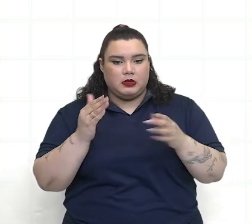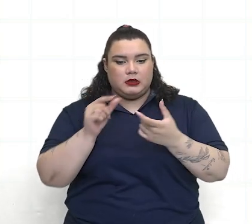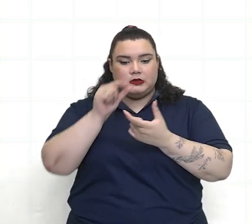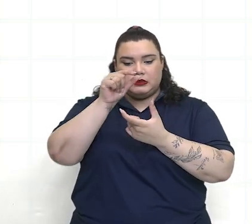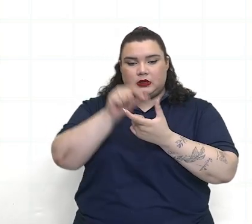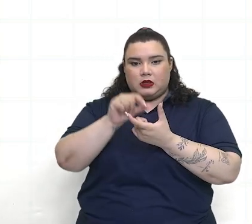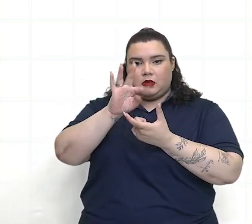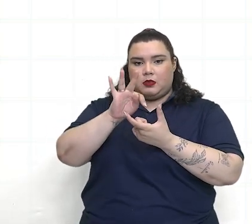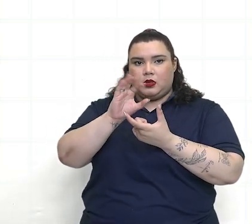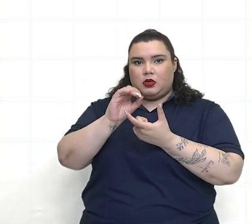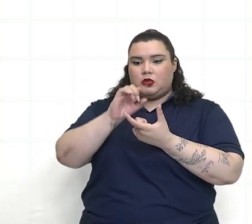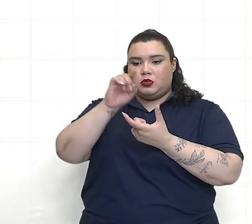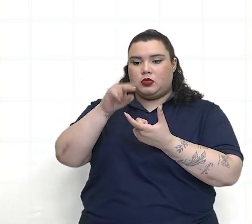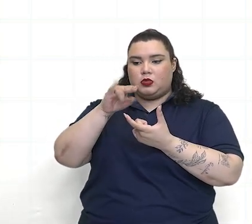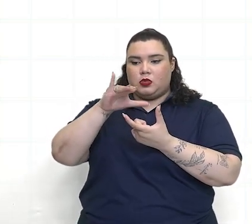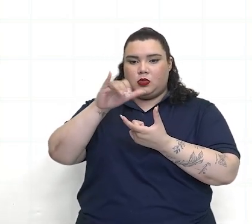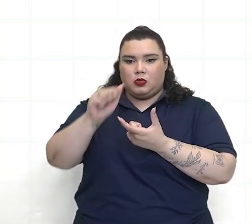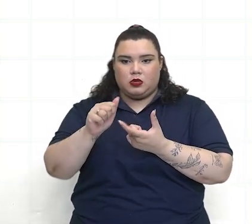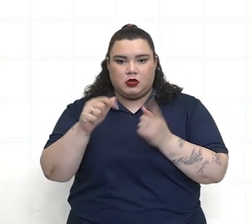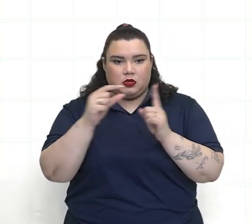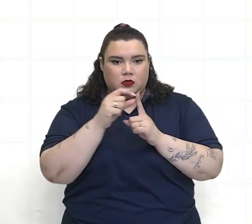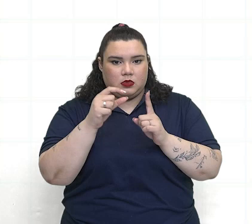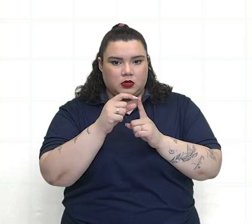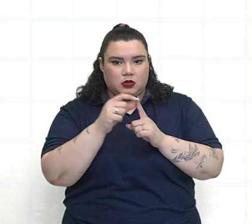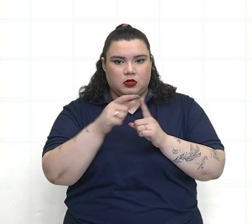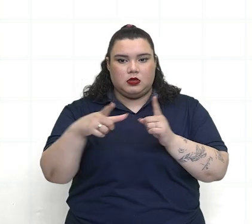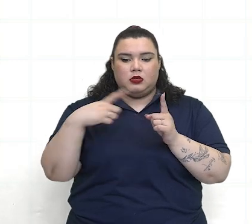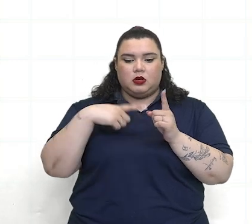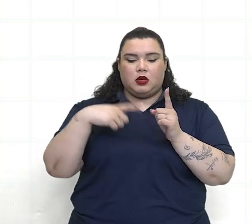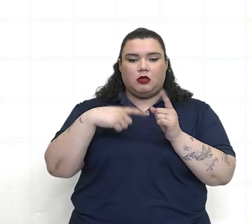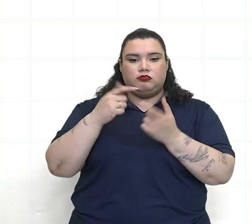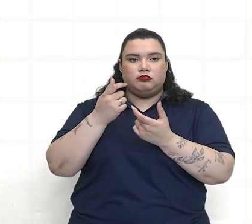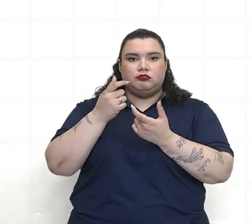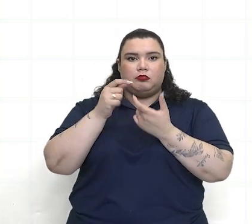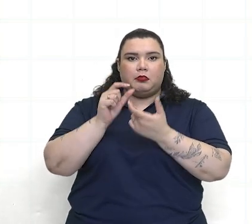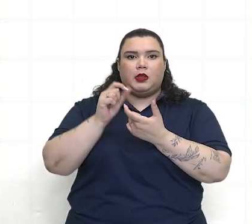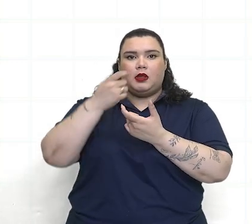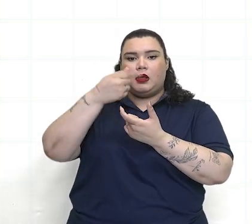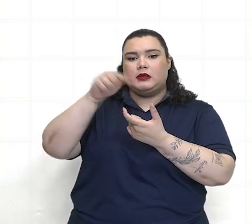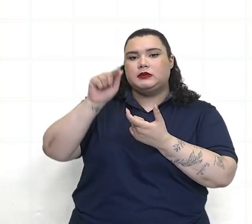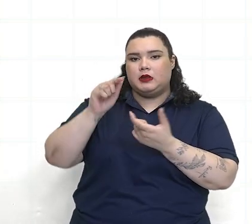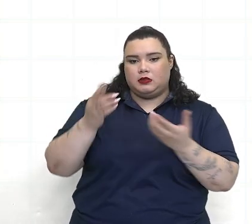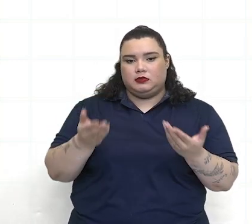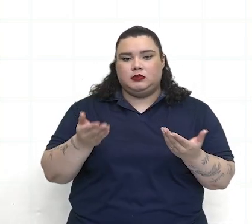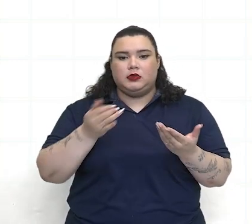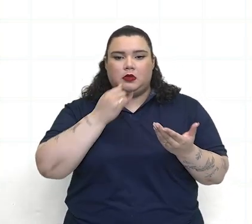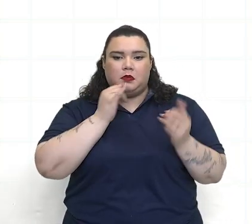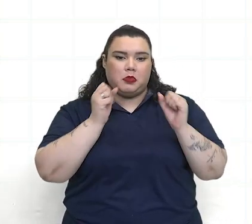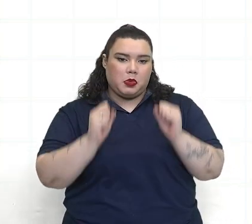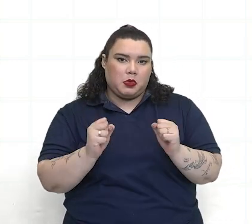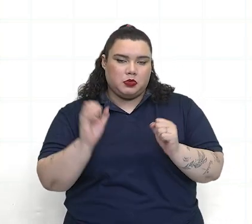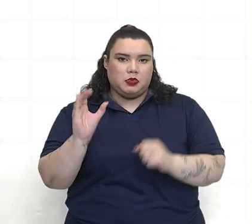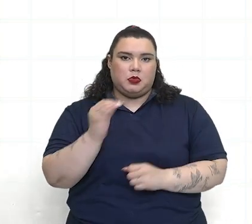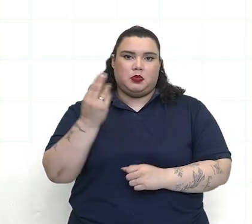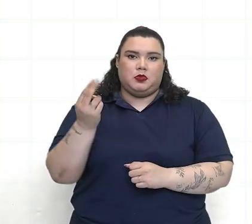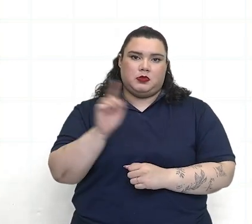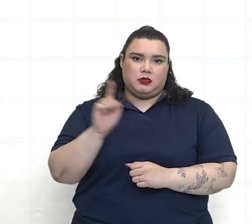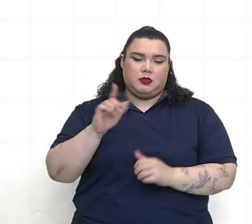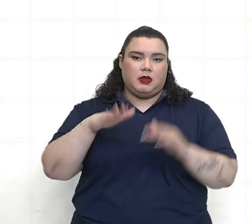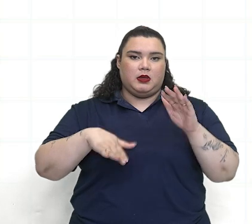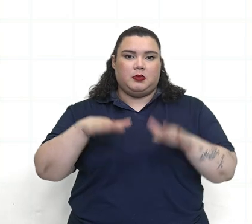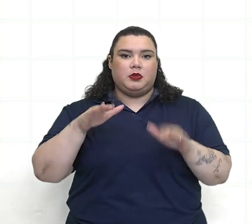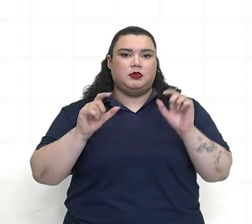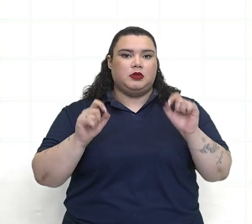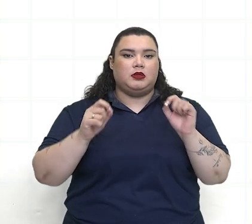sílaba tônica na palavra e quer dizer que essa sílaba já vai ser acentuada. Poderá ser acentuada ou não, vai depender da